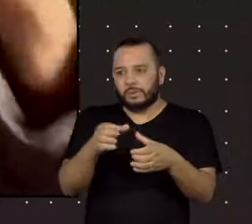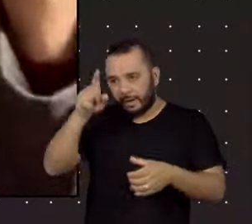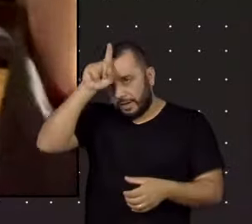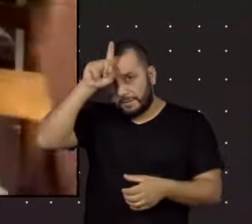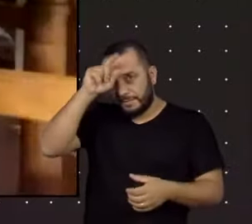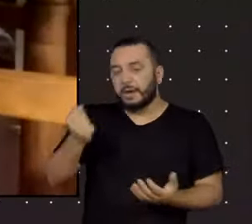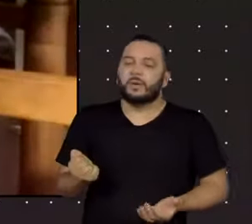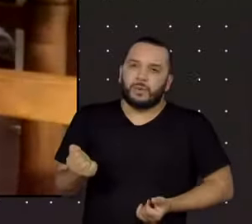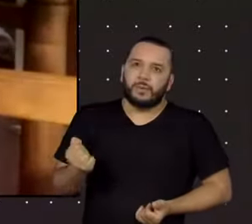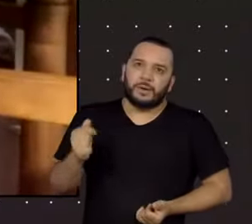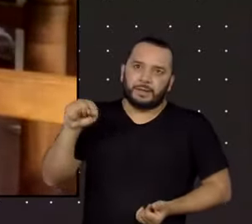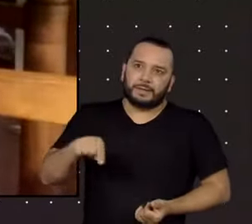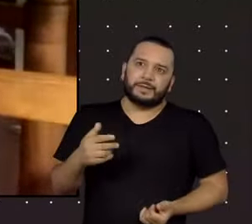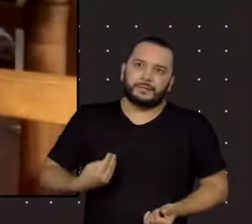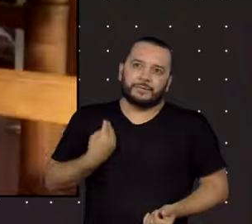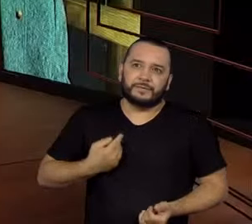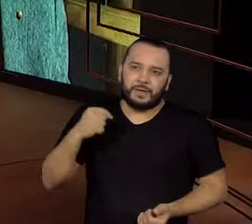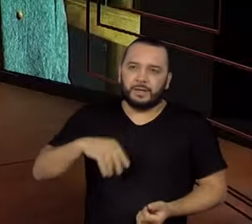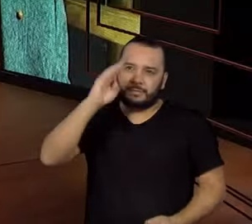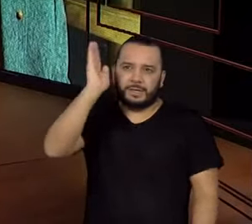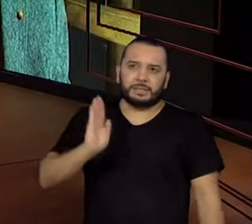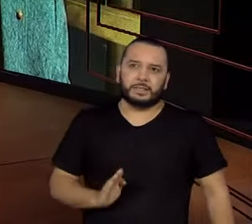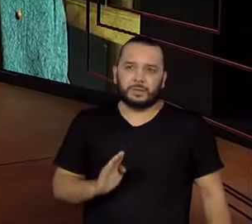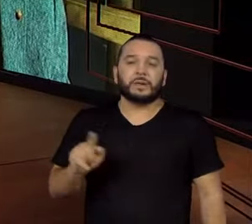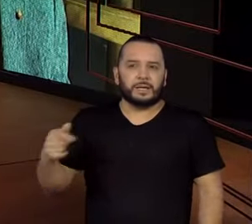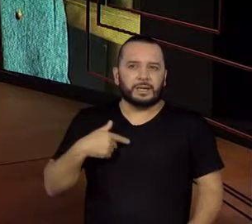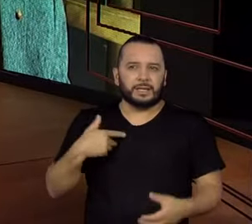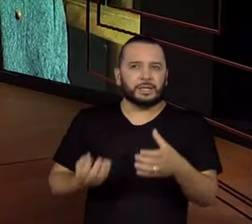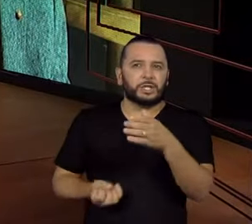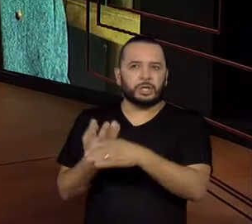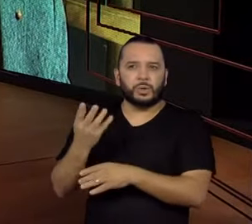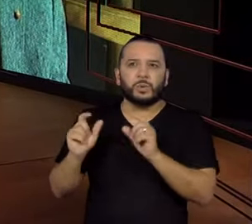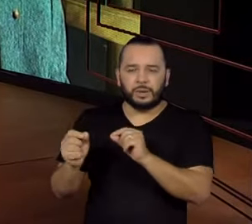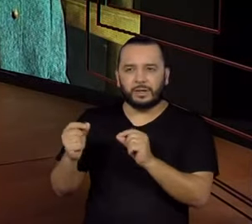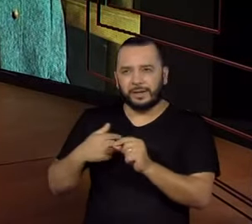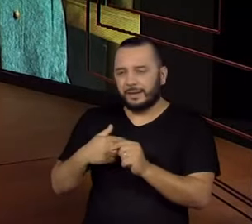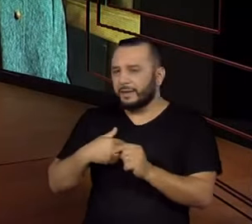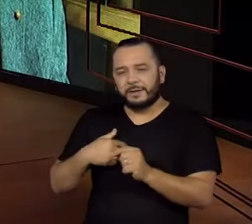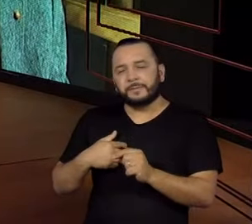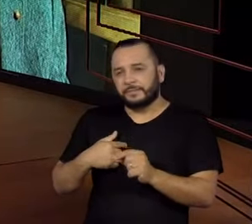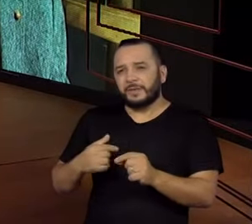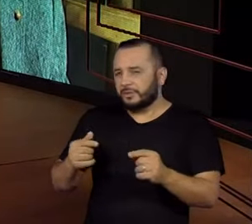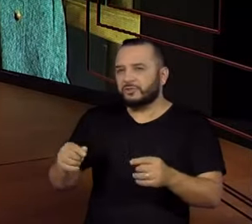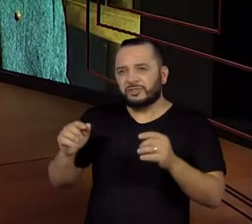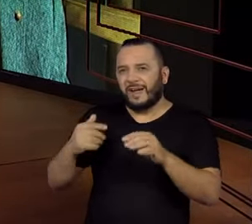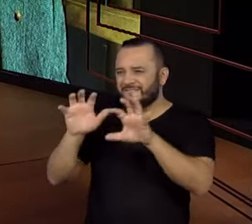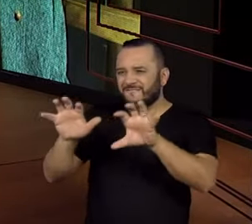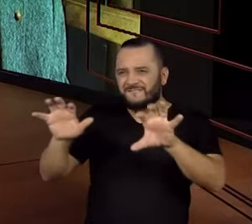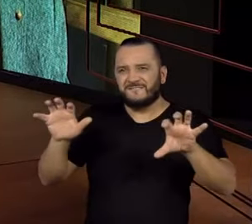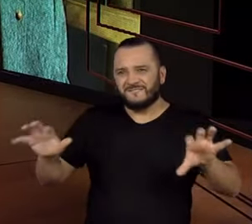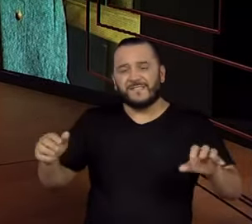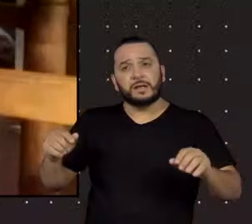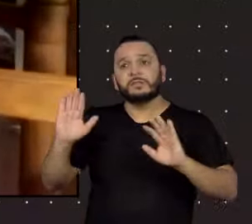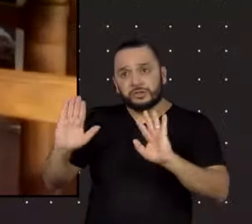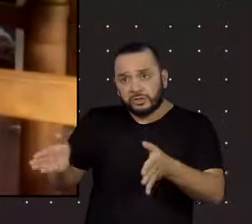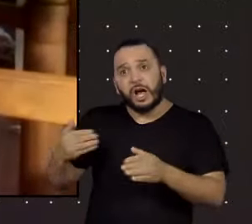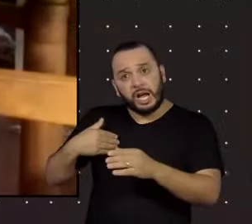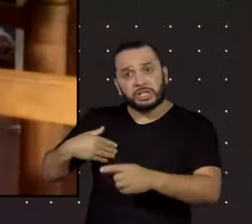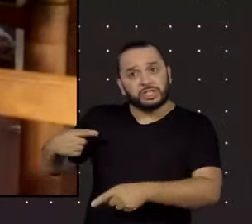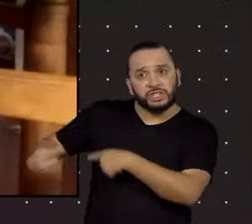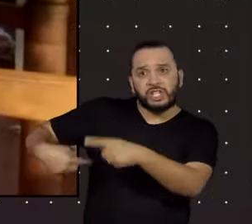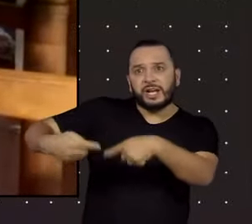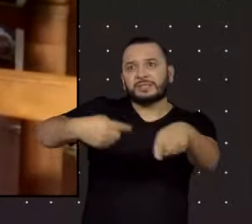existiam de muito tempo no Brasil, e ele formou, então, toda uma geração todos os grandes músicos do segunda metade